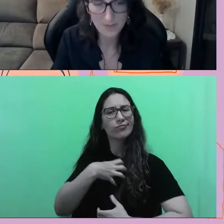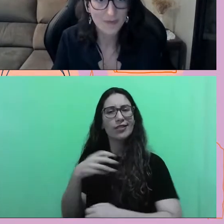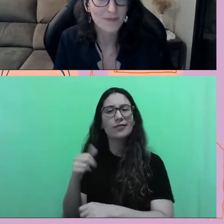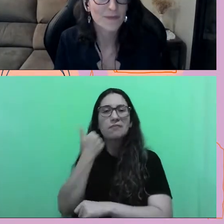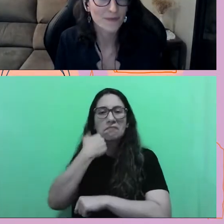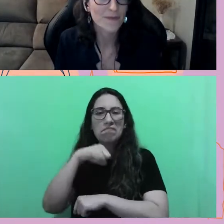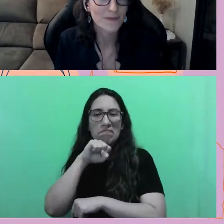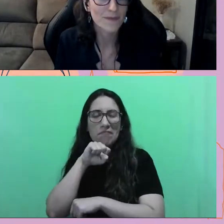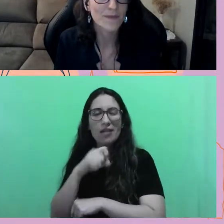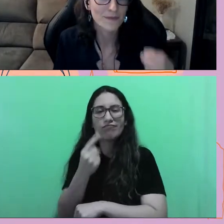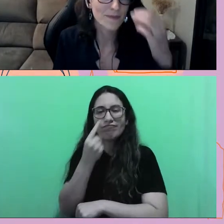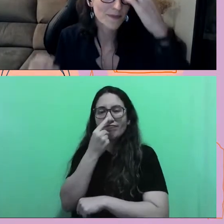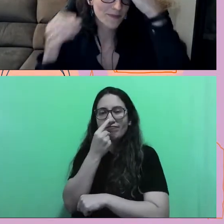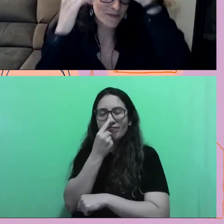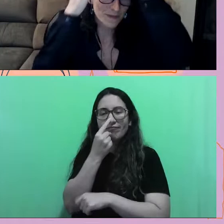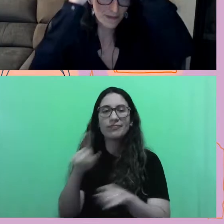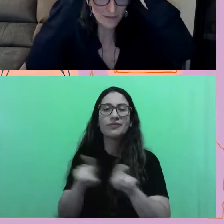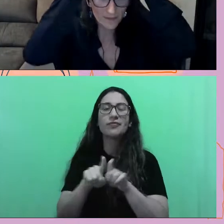aquele sentimento de